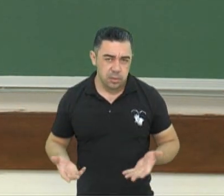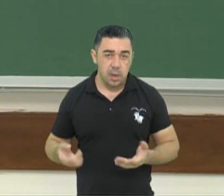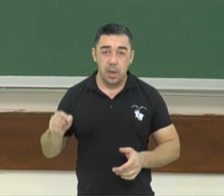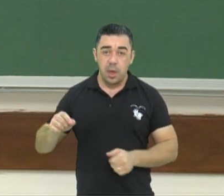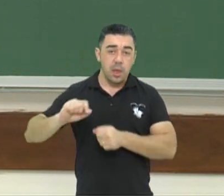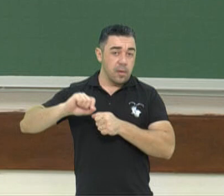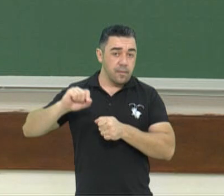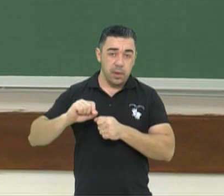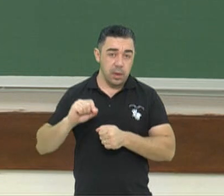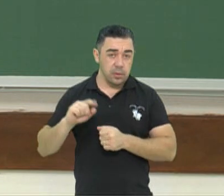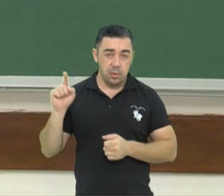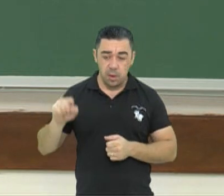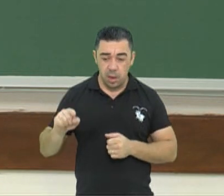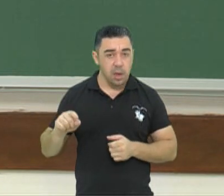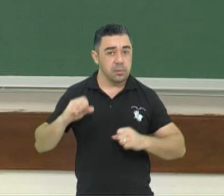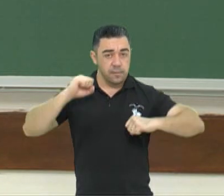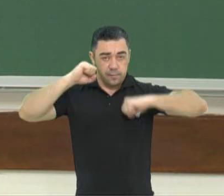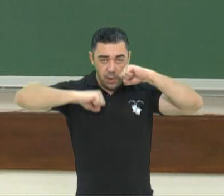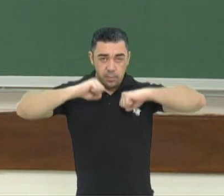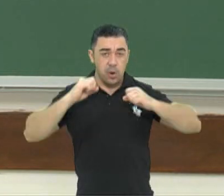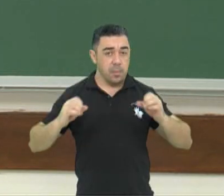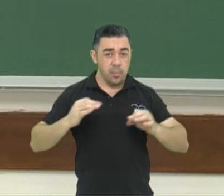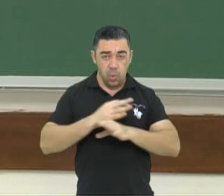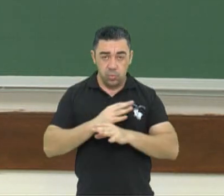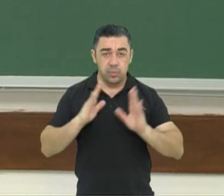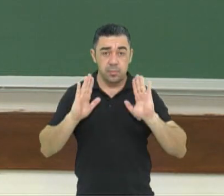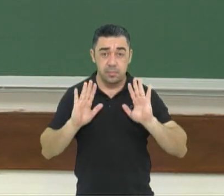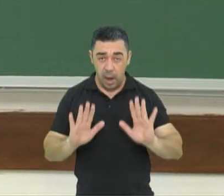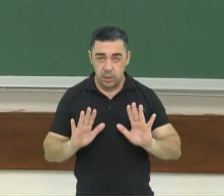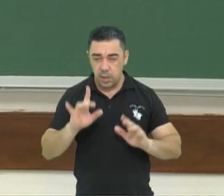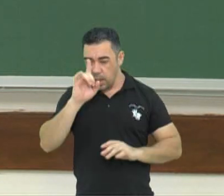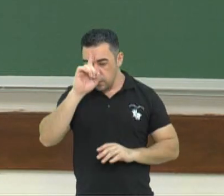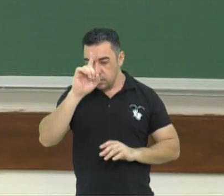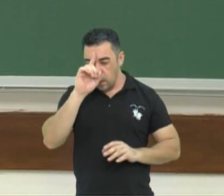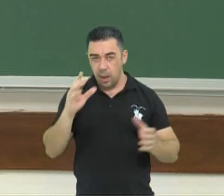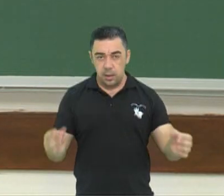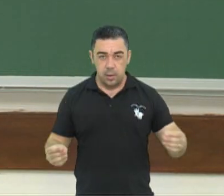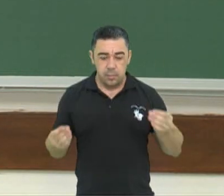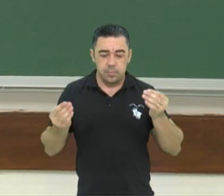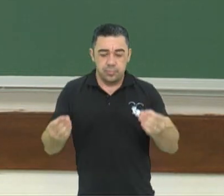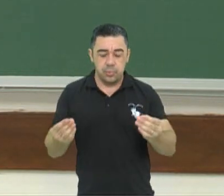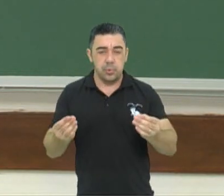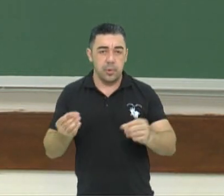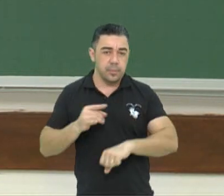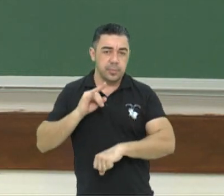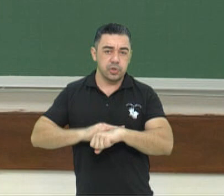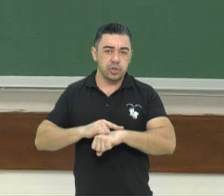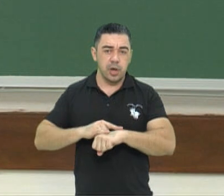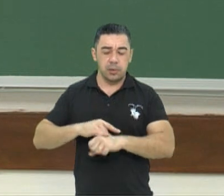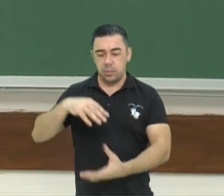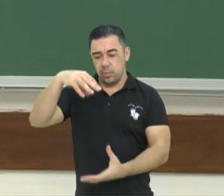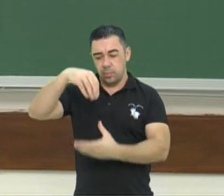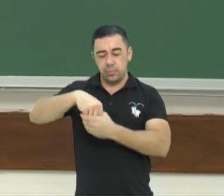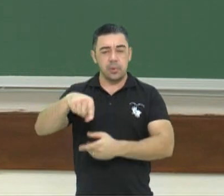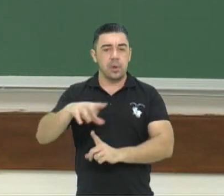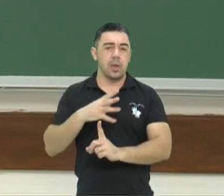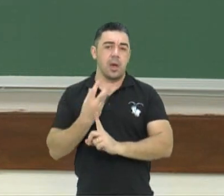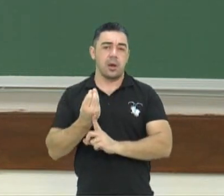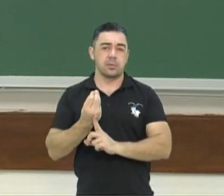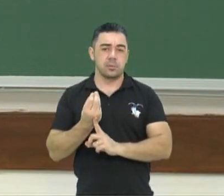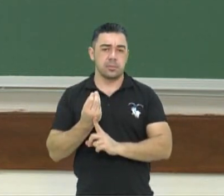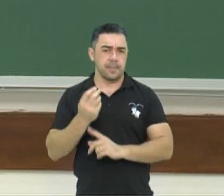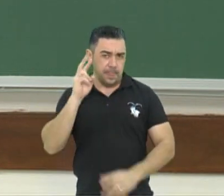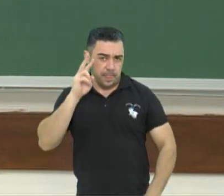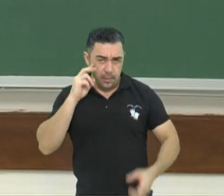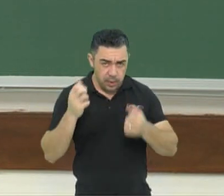uma construção por uma fábrica, era um objeto pronto. Mas a ideia que ele colocou no objeto, essa ideia o transformou em arte. Você lembra